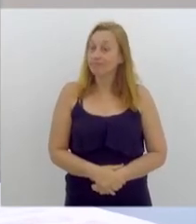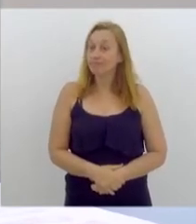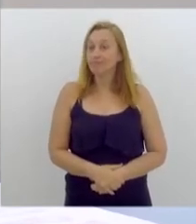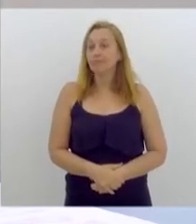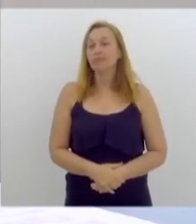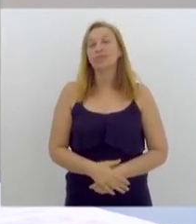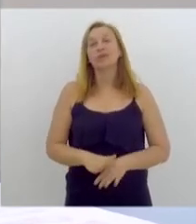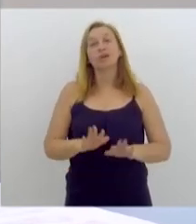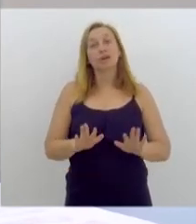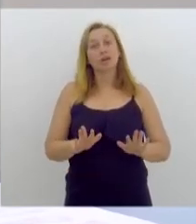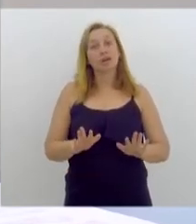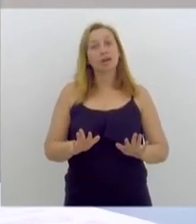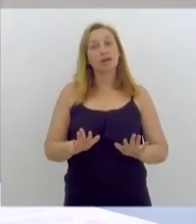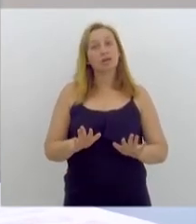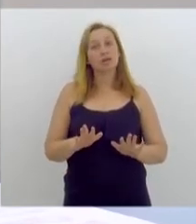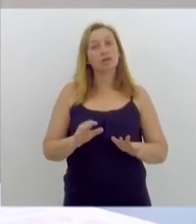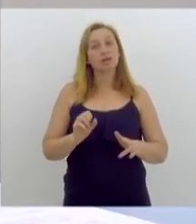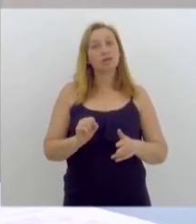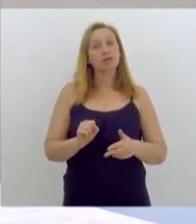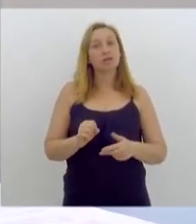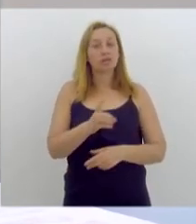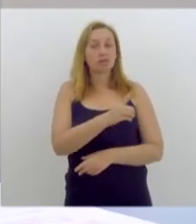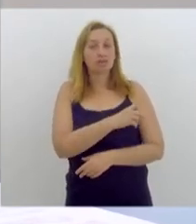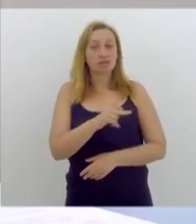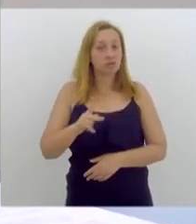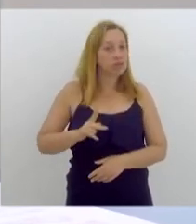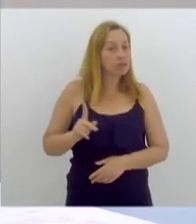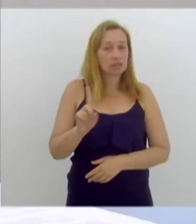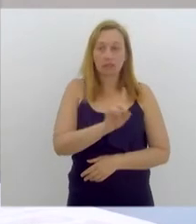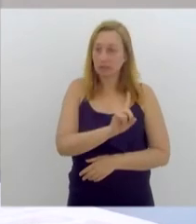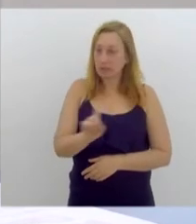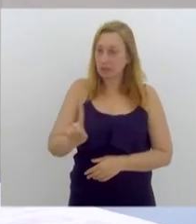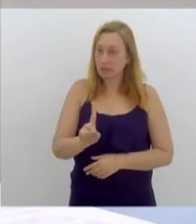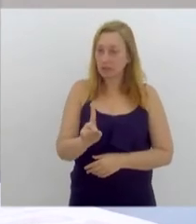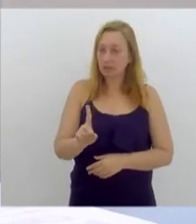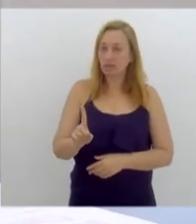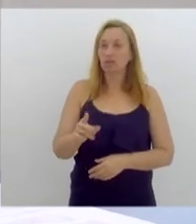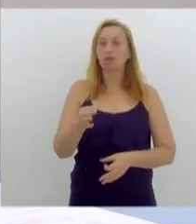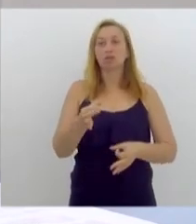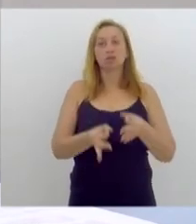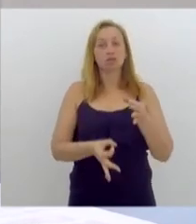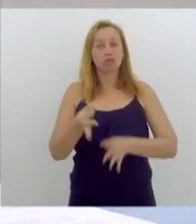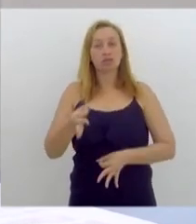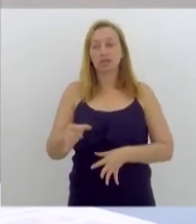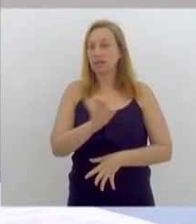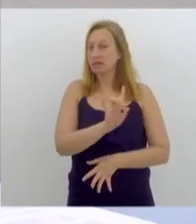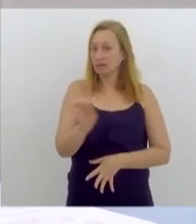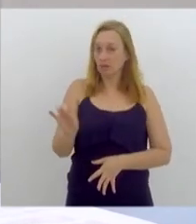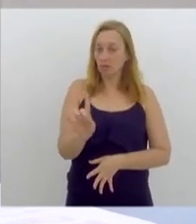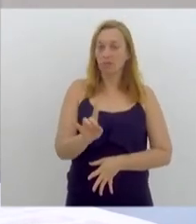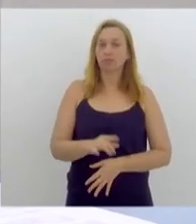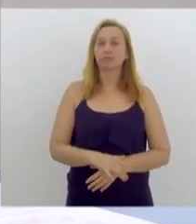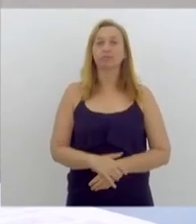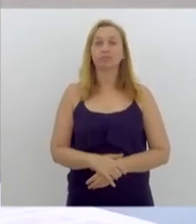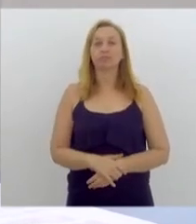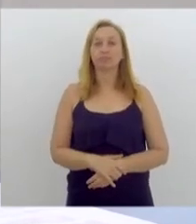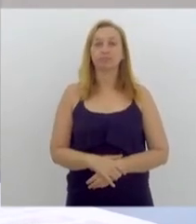pelo menos na Defensoria não tava no judiciário não tava